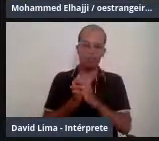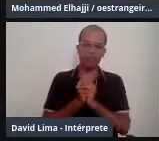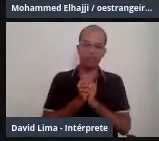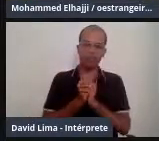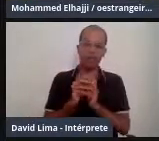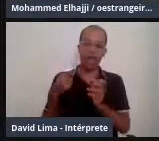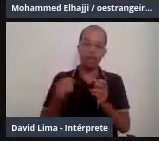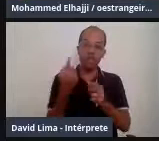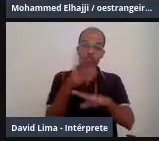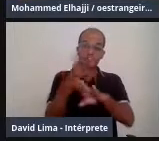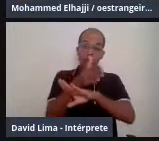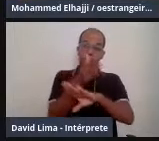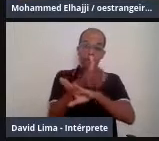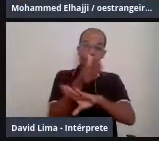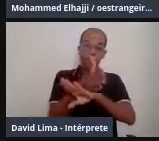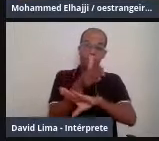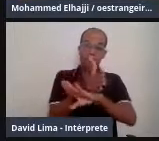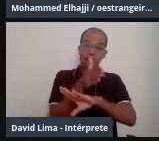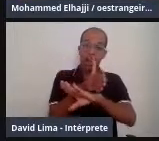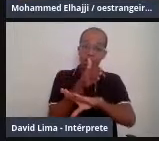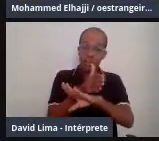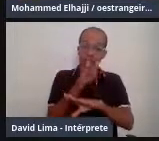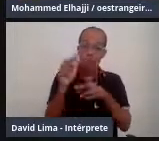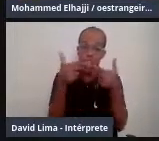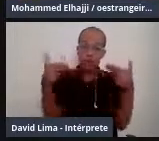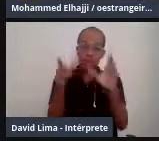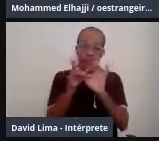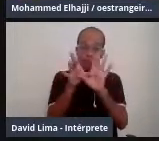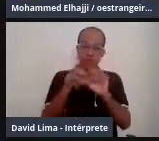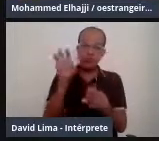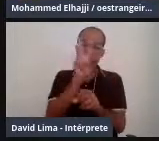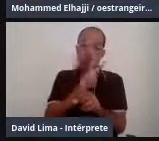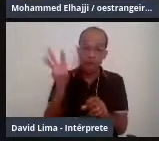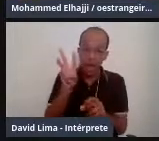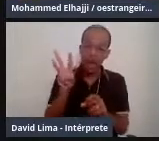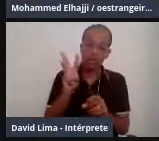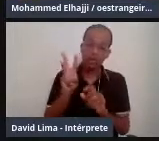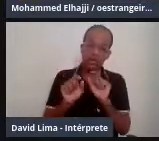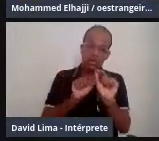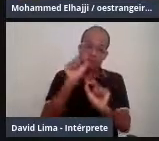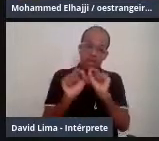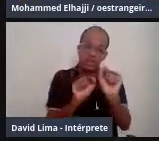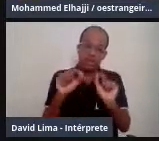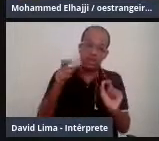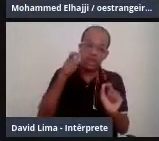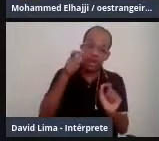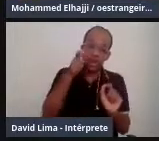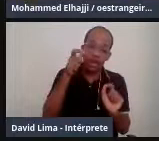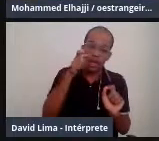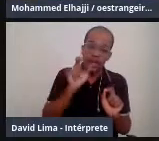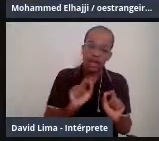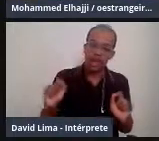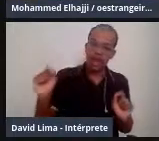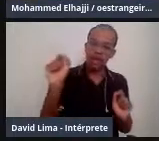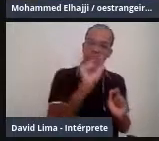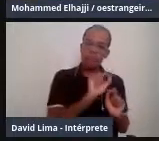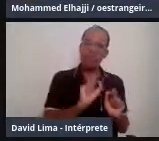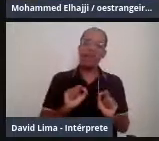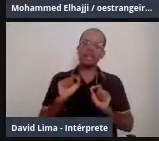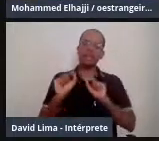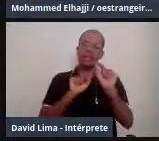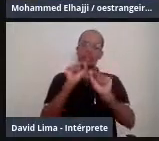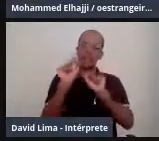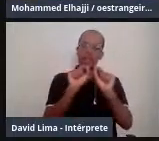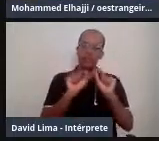Nós participamos desse livro que está disponível no site do Acnur, para quem tiver interesse, 15 anos da Cátedra Sérgio Vieira de Mello,